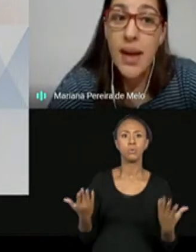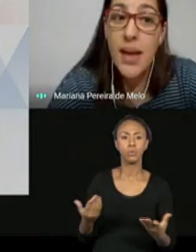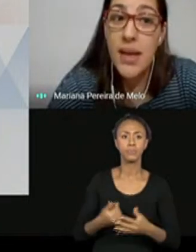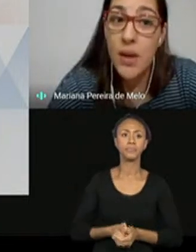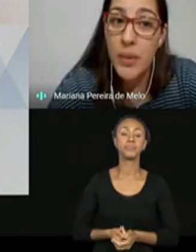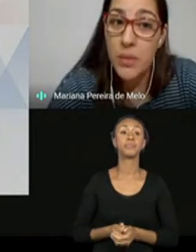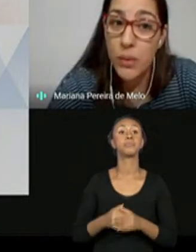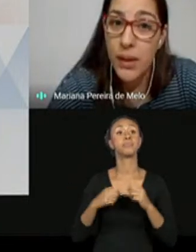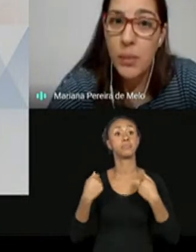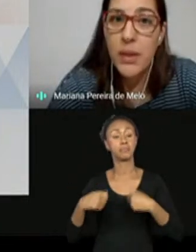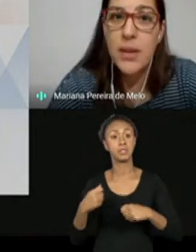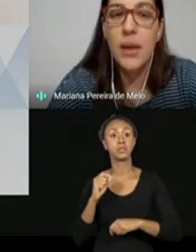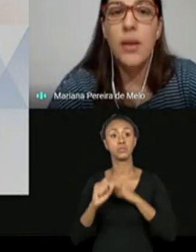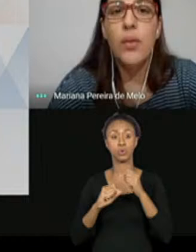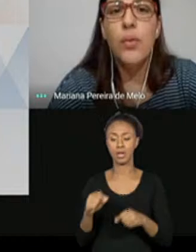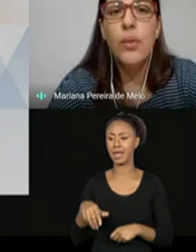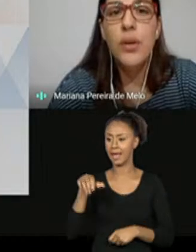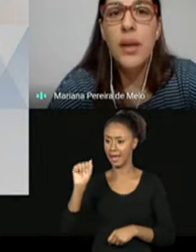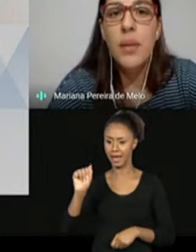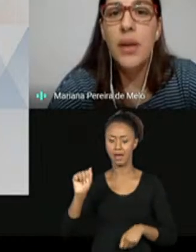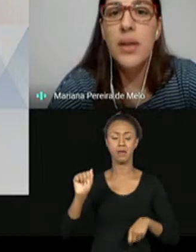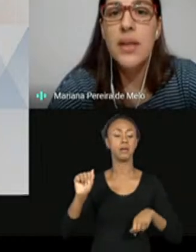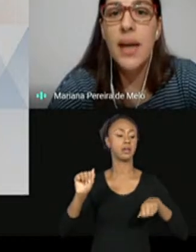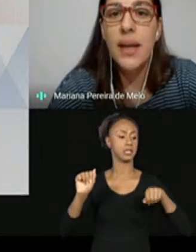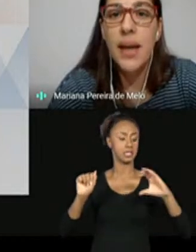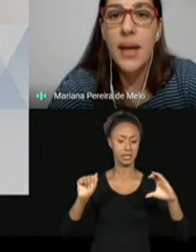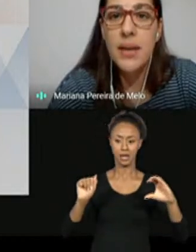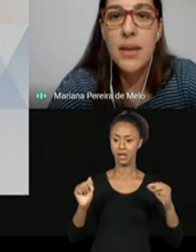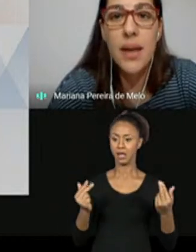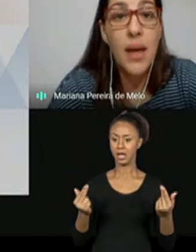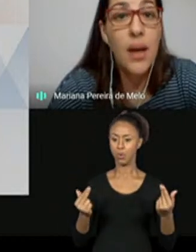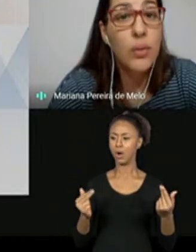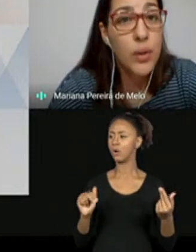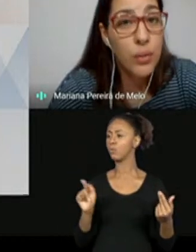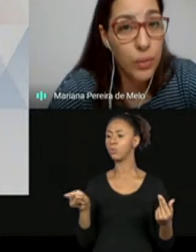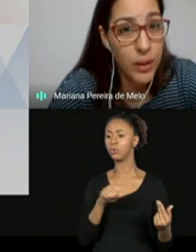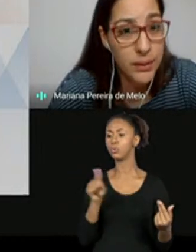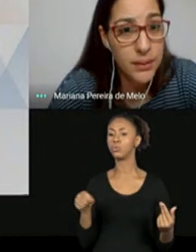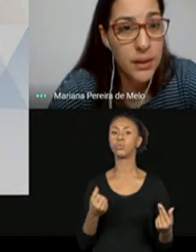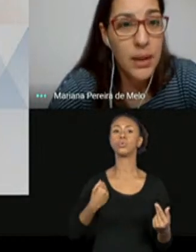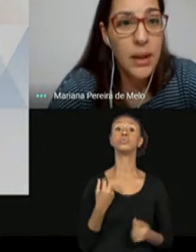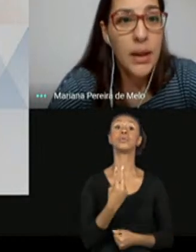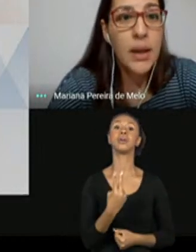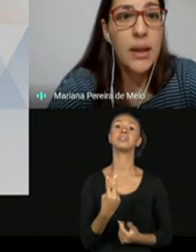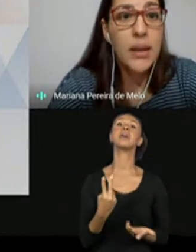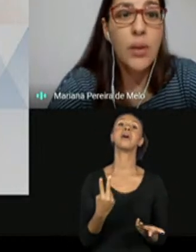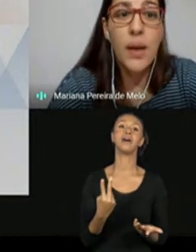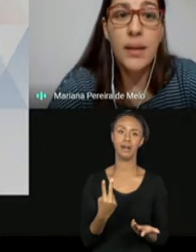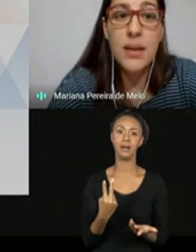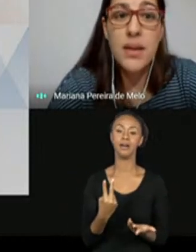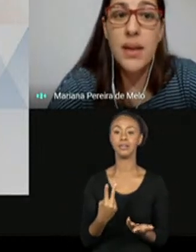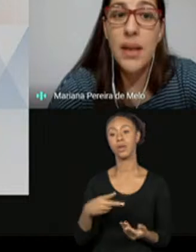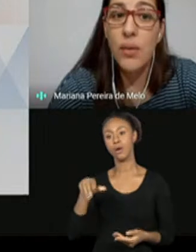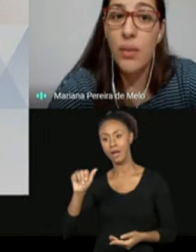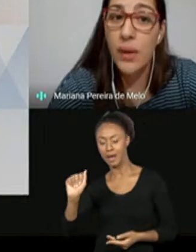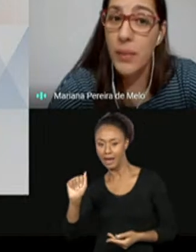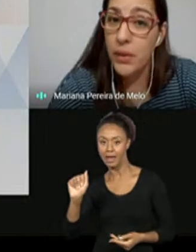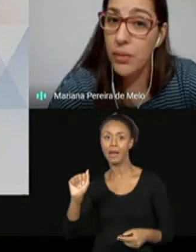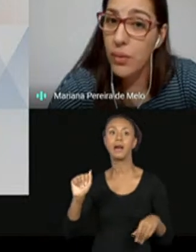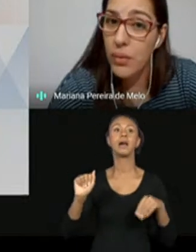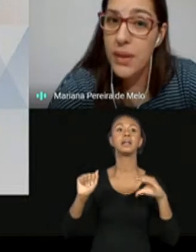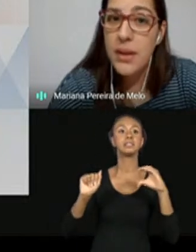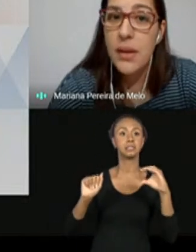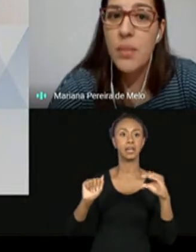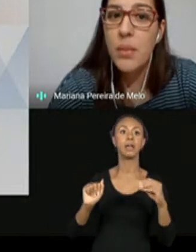em A e ao mesmo tempo em C. O único elemento que está em A e em C é o número 2. Então, o A inter C é igual ao